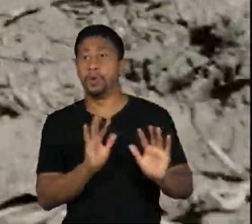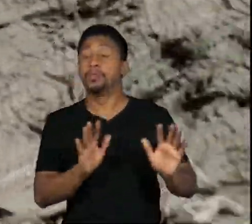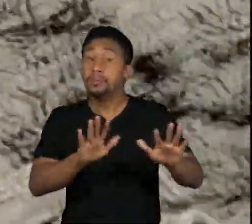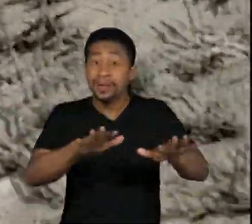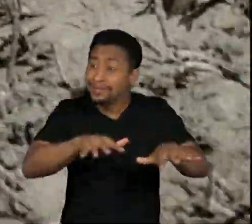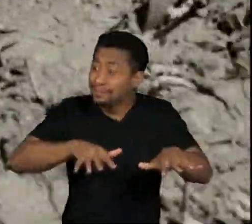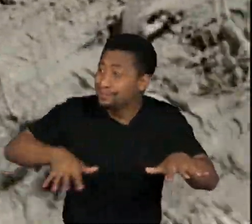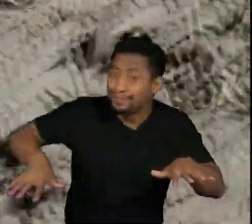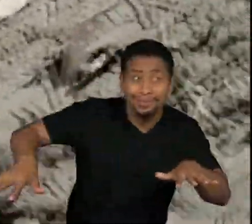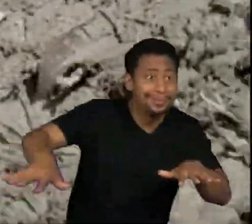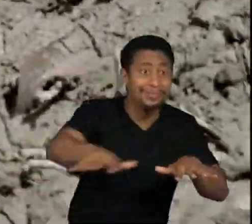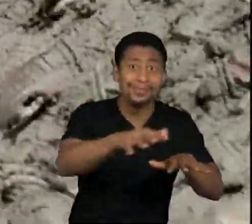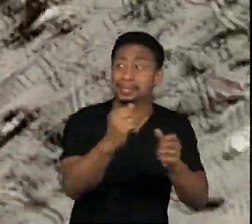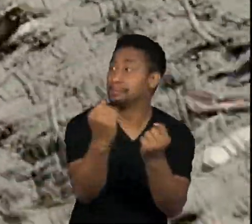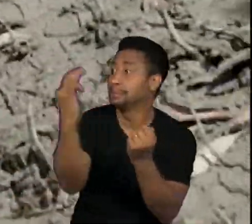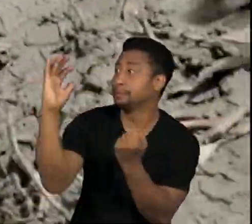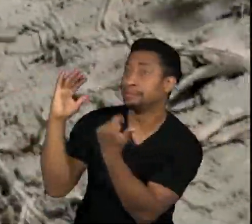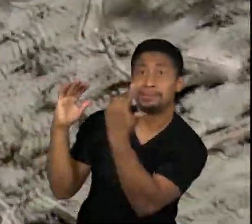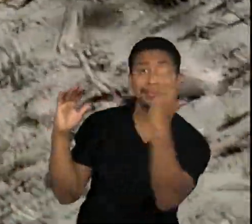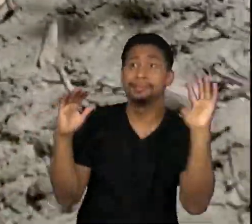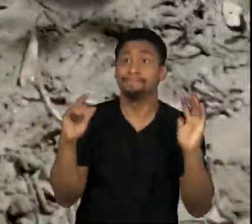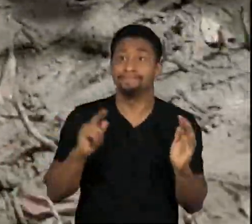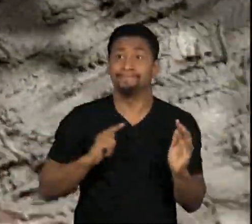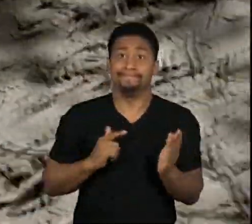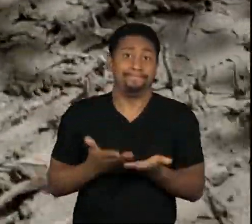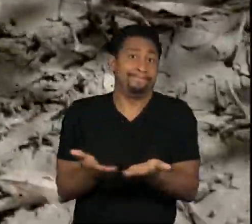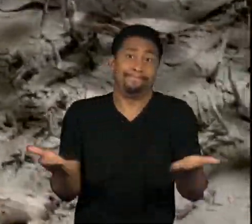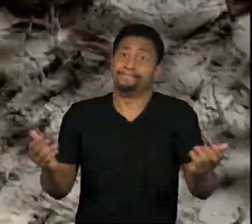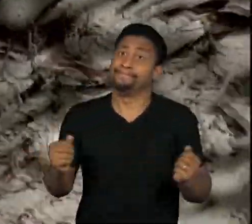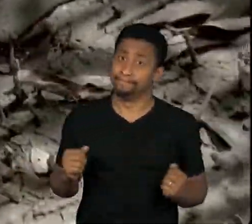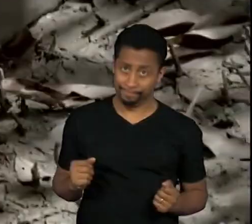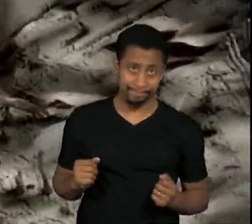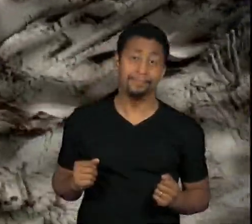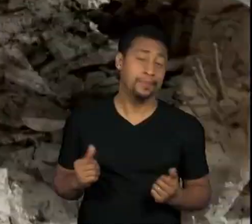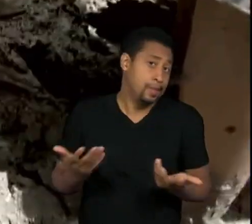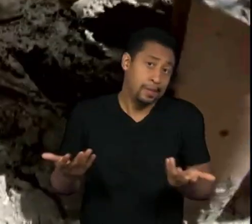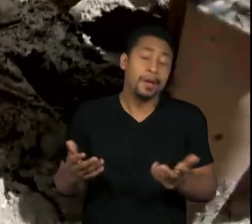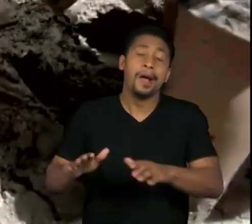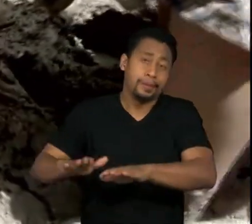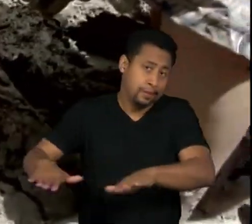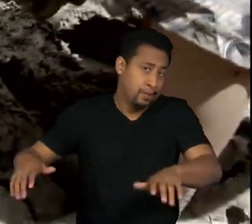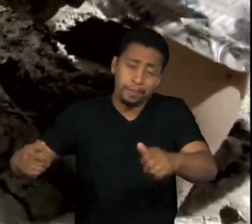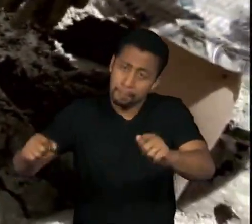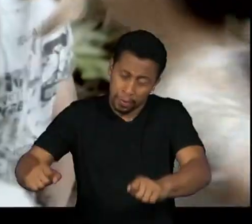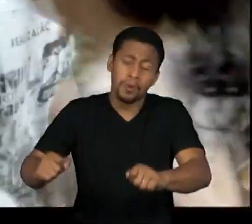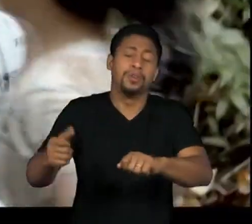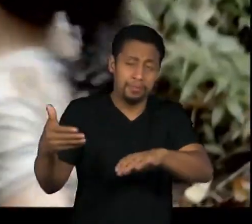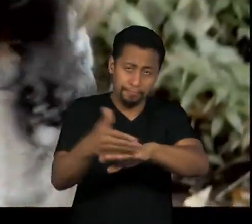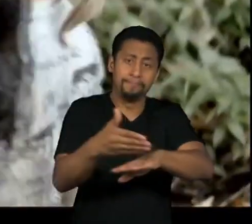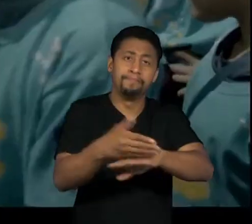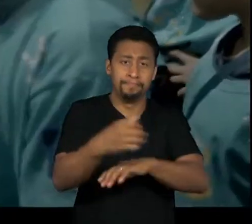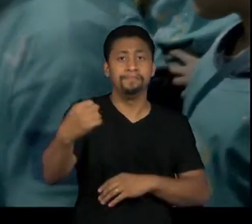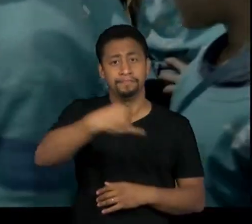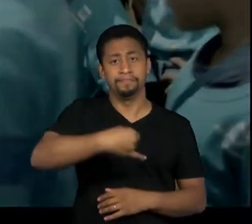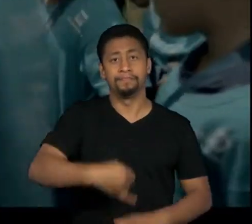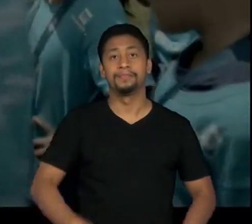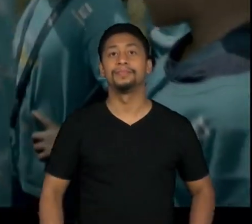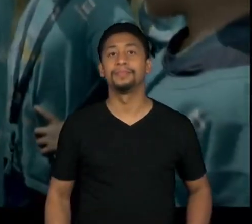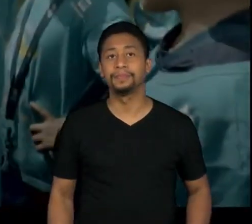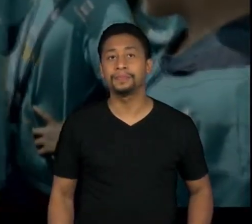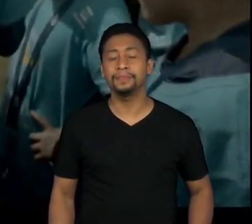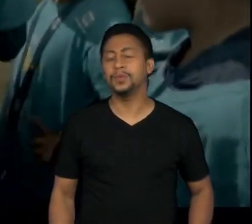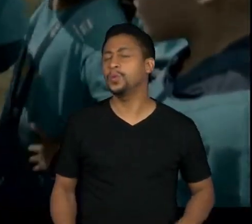né, no ecossistema que tem na comunidade que a gente trabalha, às vezes elas nunca foram ao manguezal. A ideia é investir